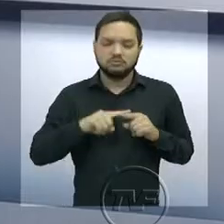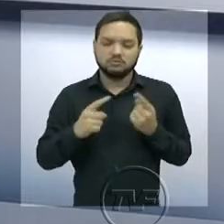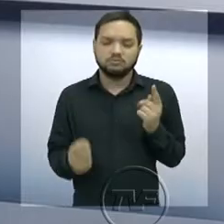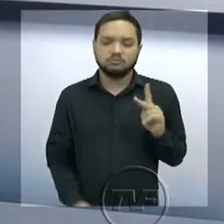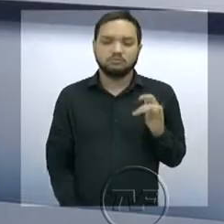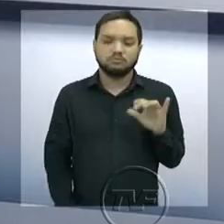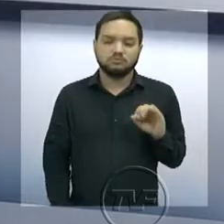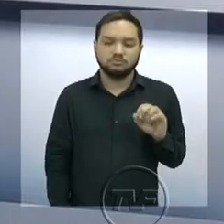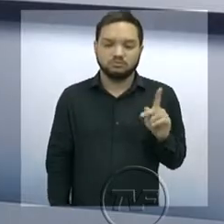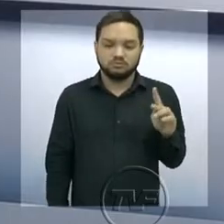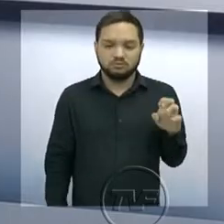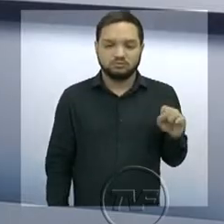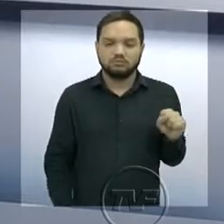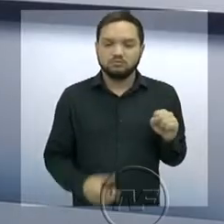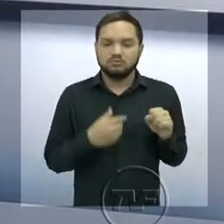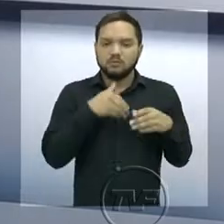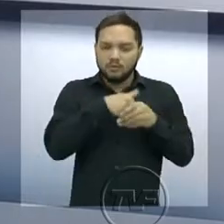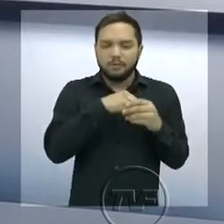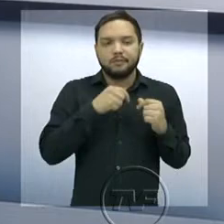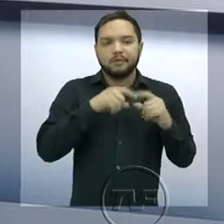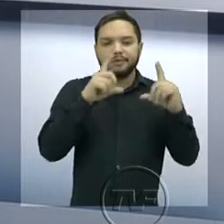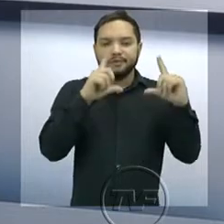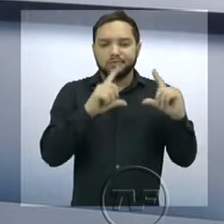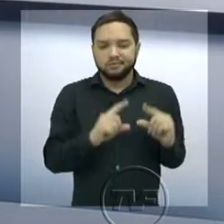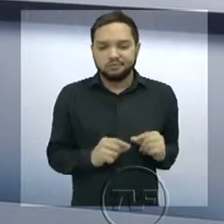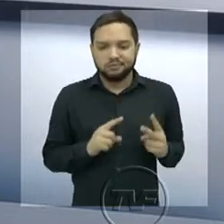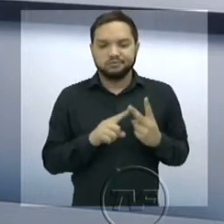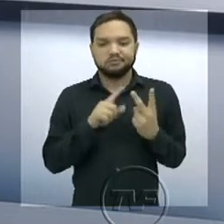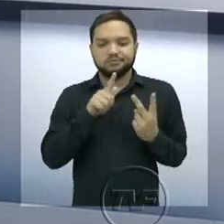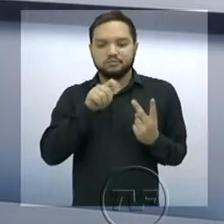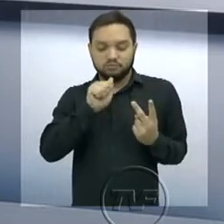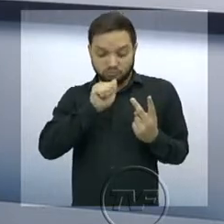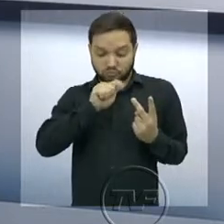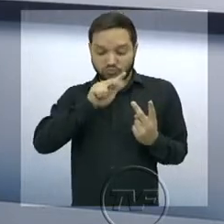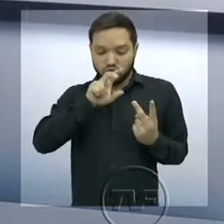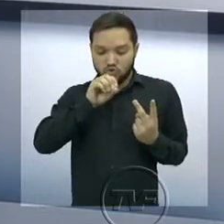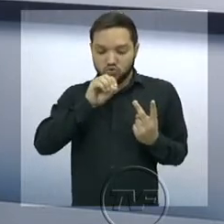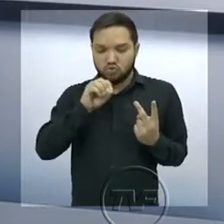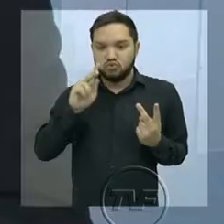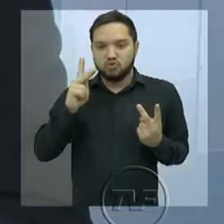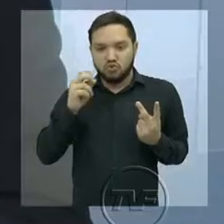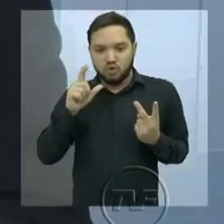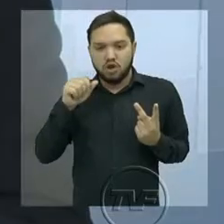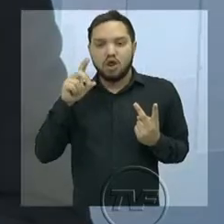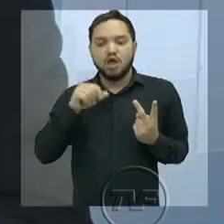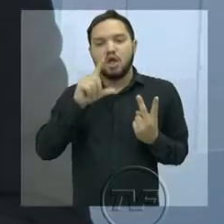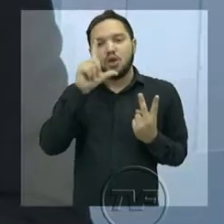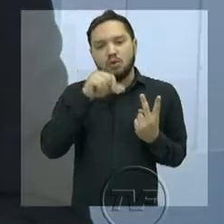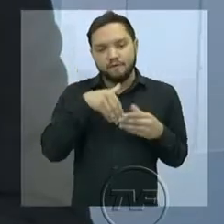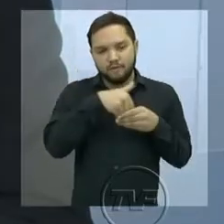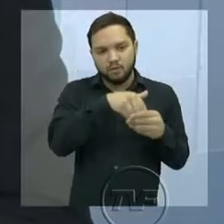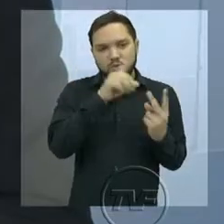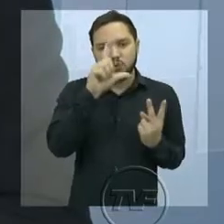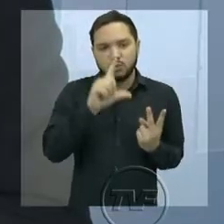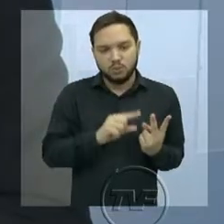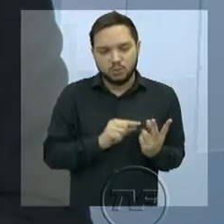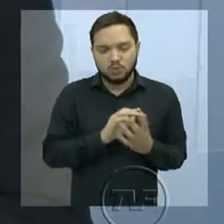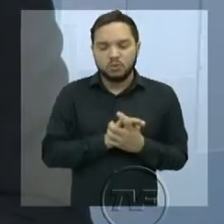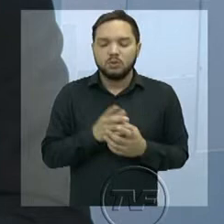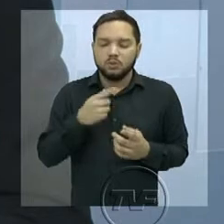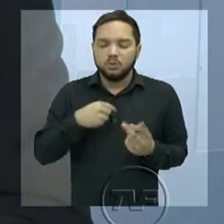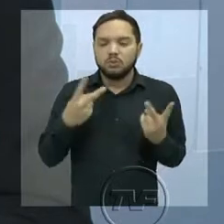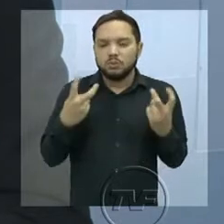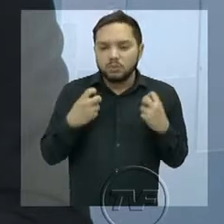mas também foi diminuindo. Foi diminuindo, né? Ele era o Holanda, com o passar do tempo, foram diminuindo a votação. Então, a gente assiste o